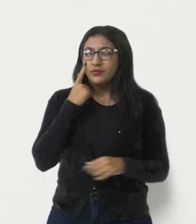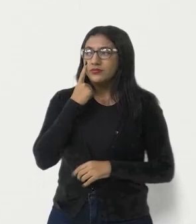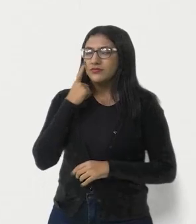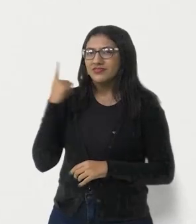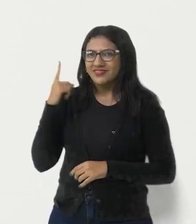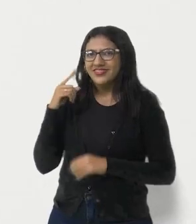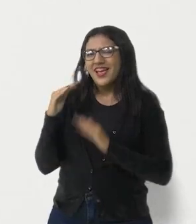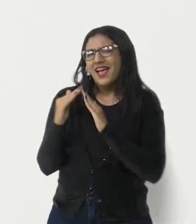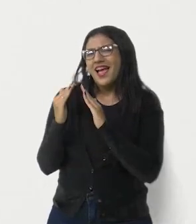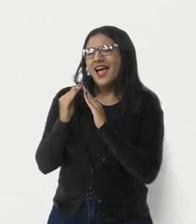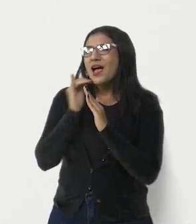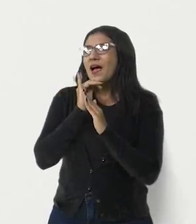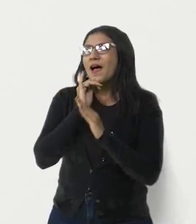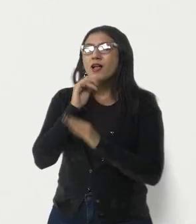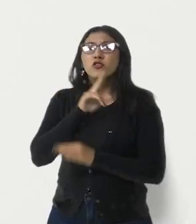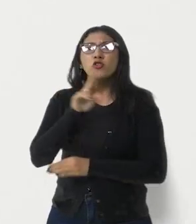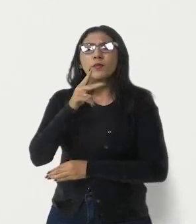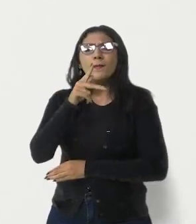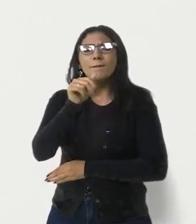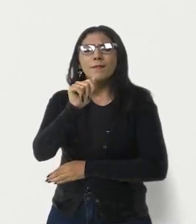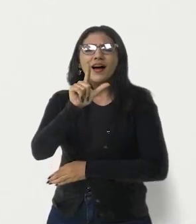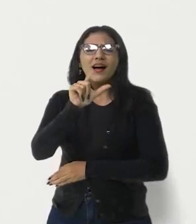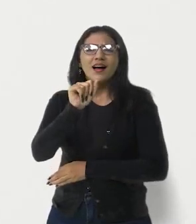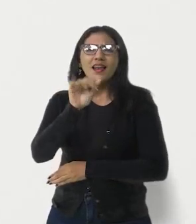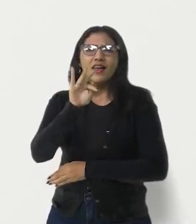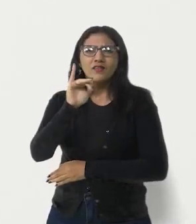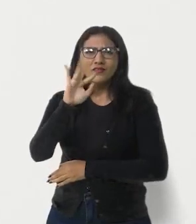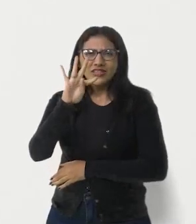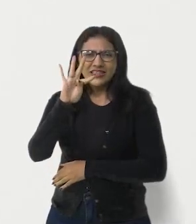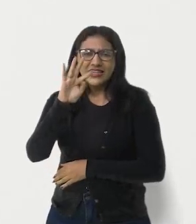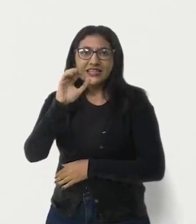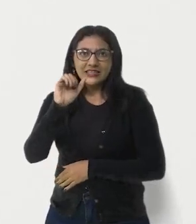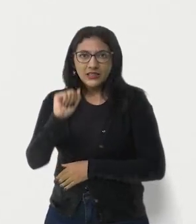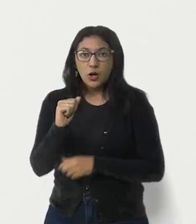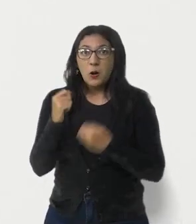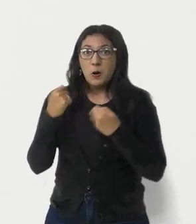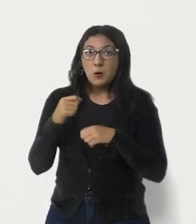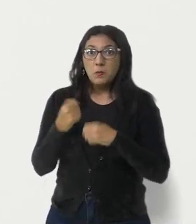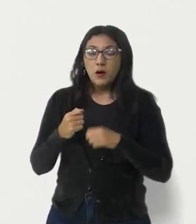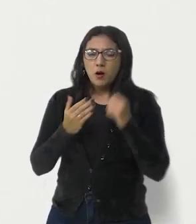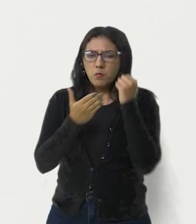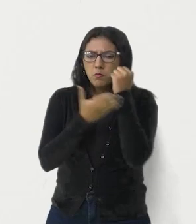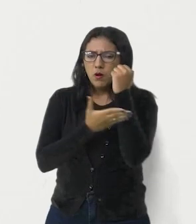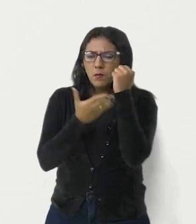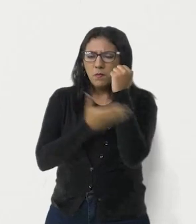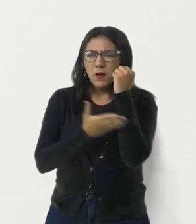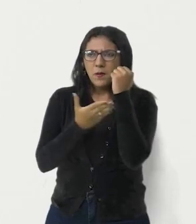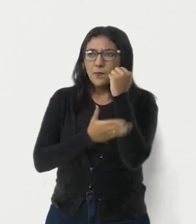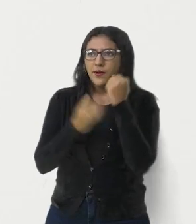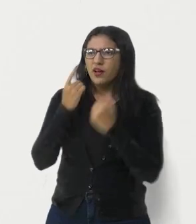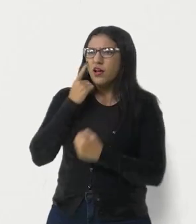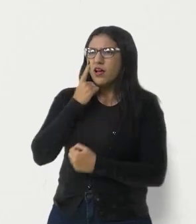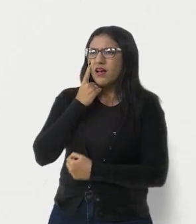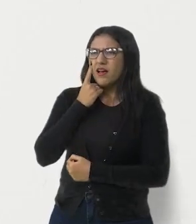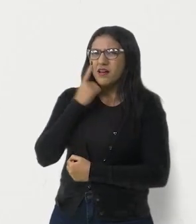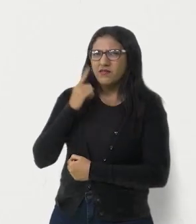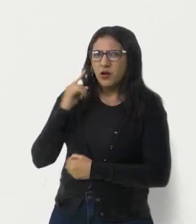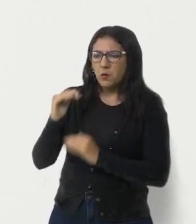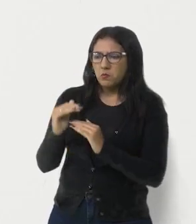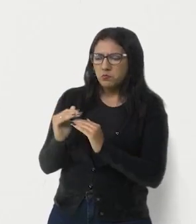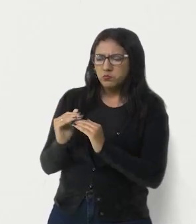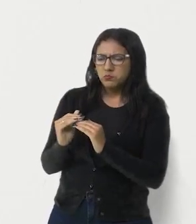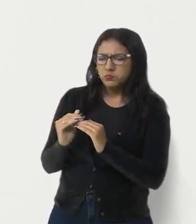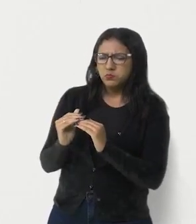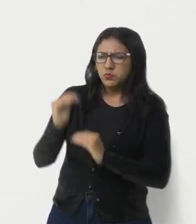imagem de uma palafita, que elas têm que construir justamente suas casas com essas pernas